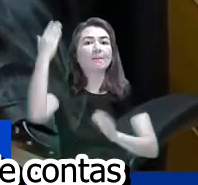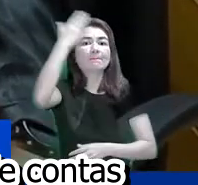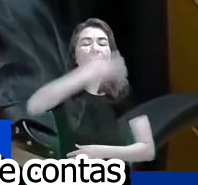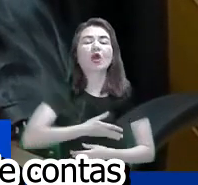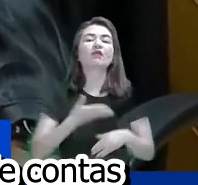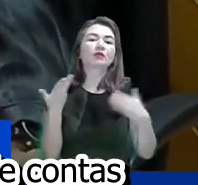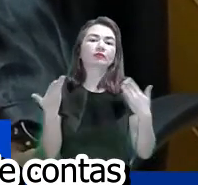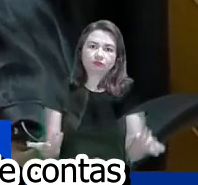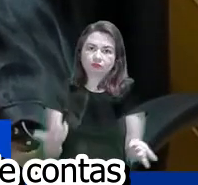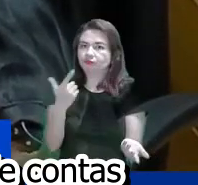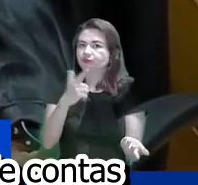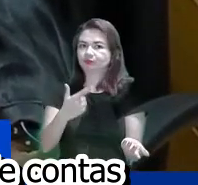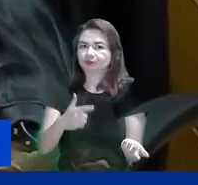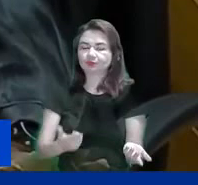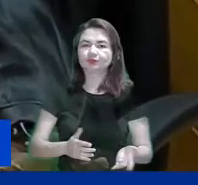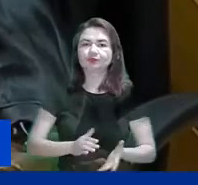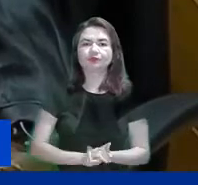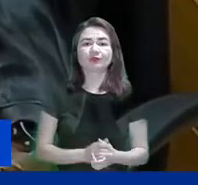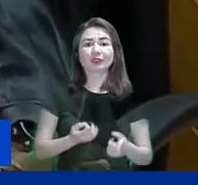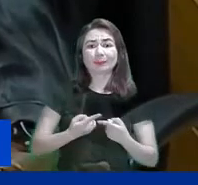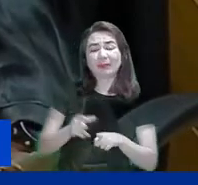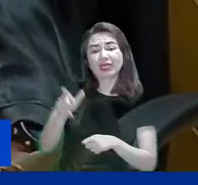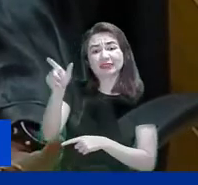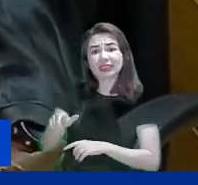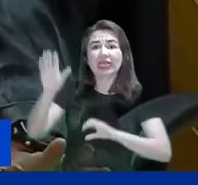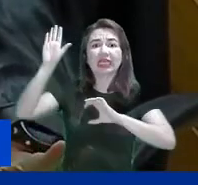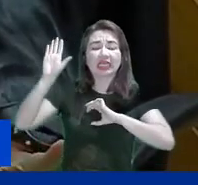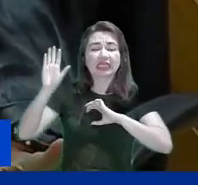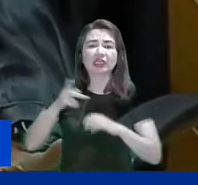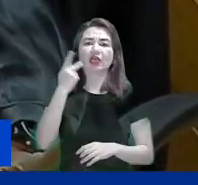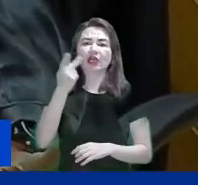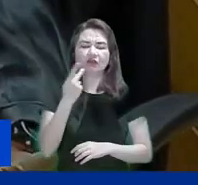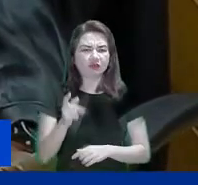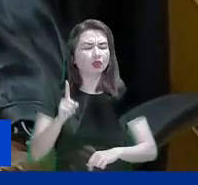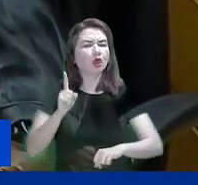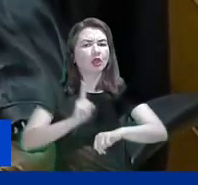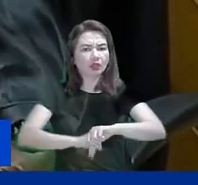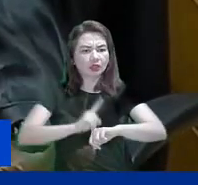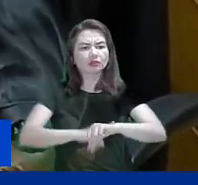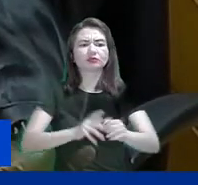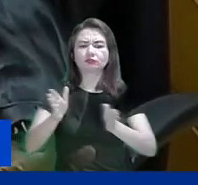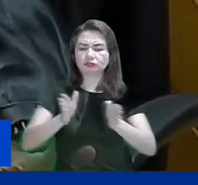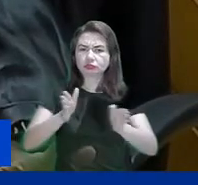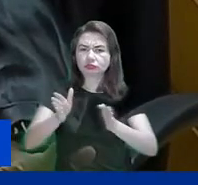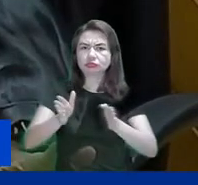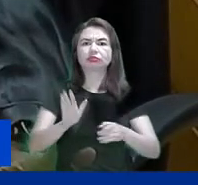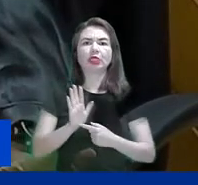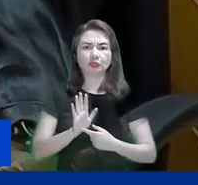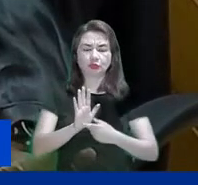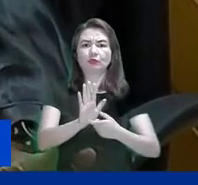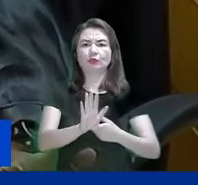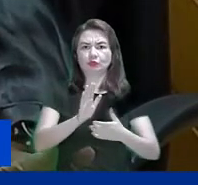contrarrazões onde afirma que são intempestivos, que os embargos não teriam obedecido ao tríduo legal